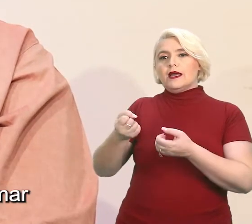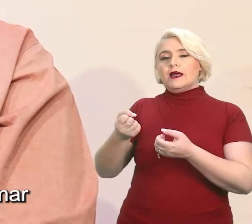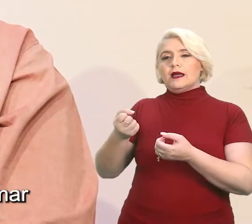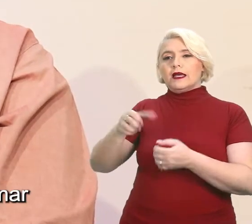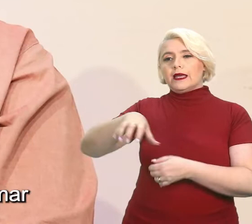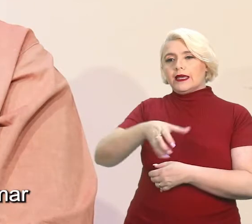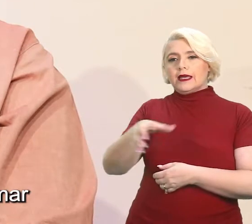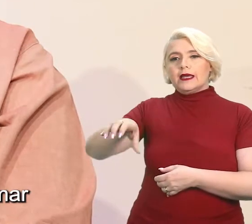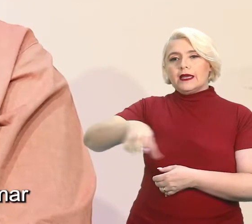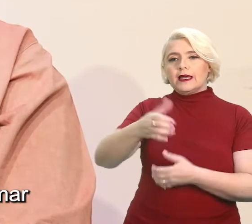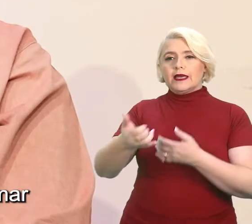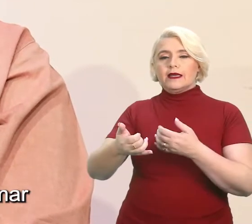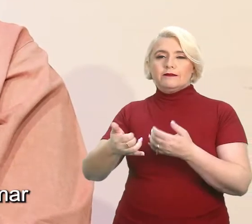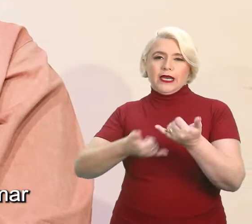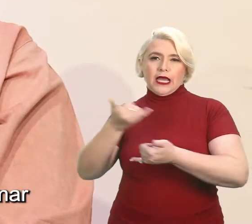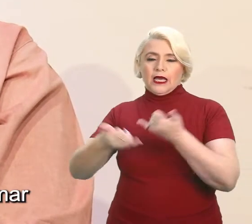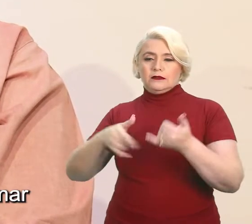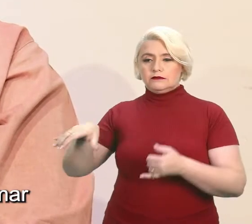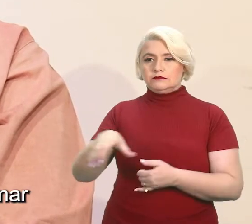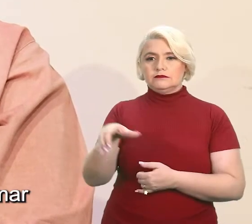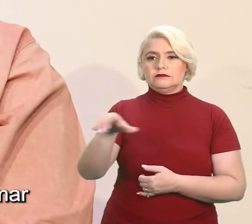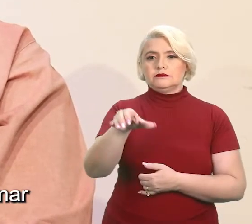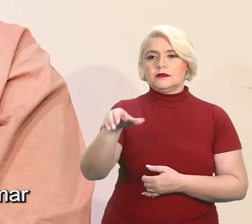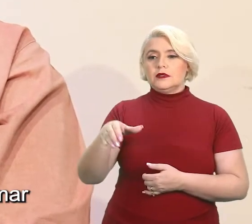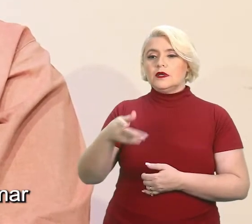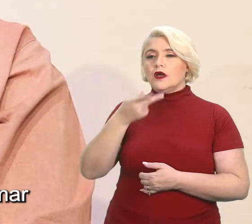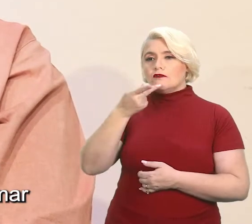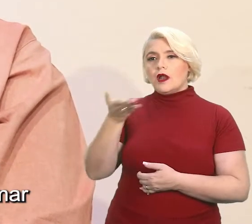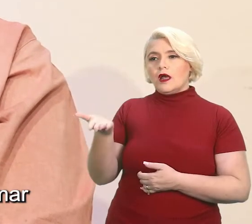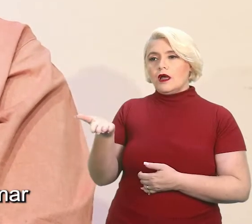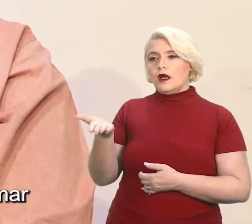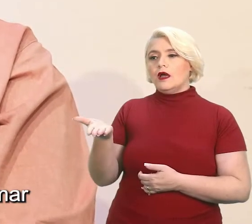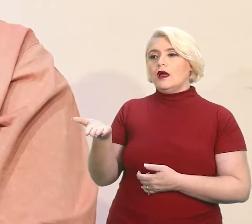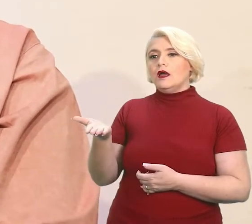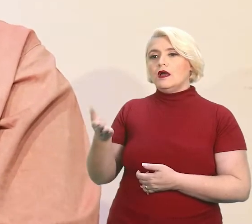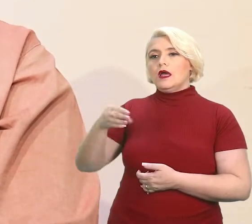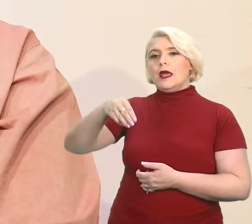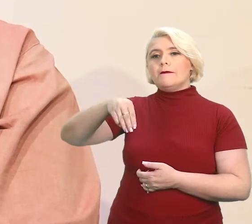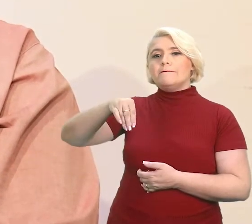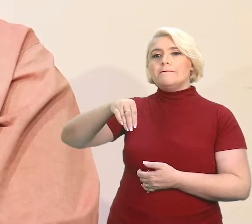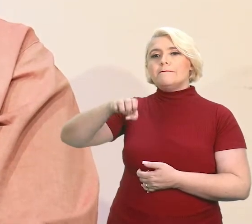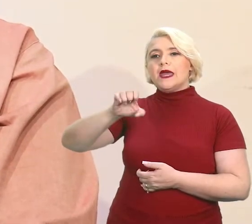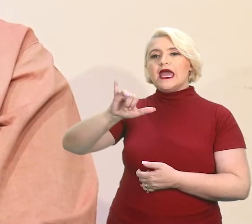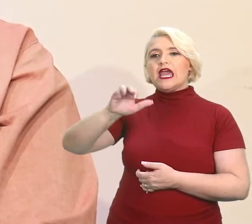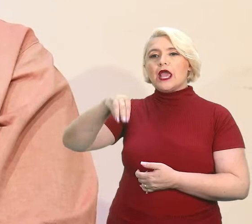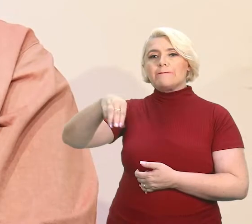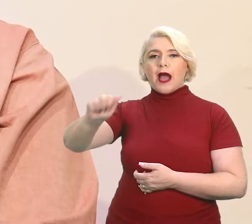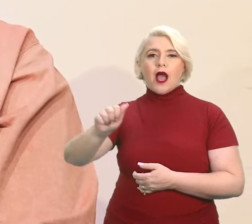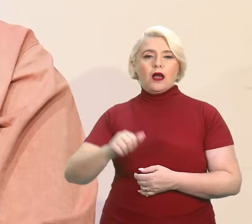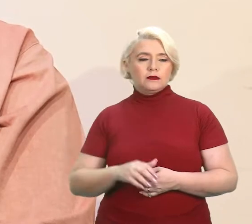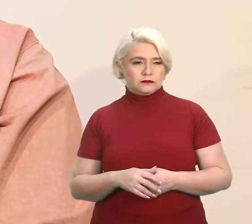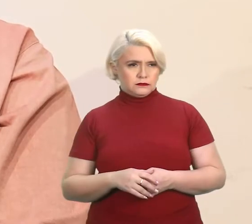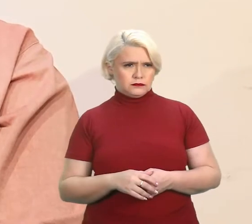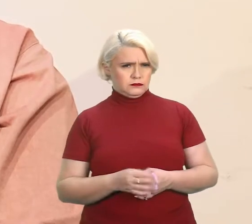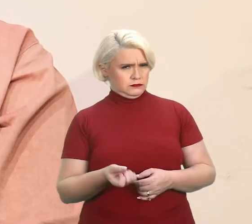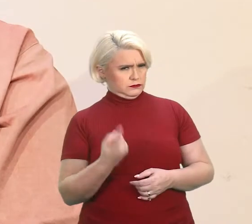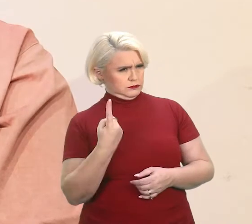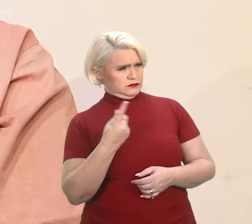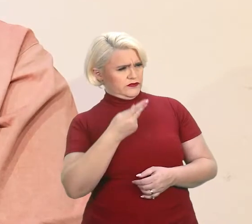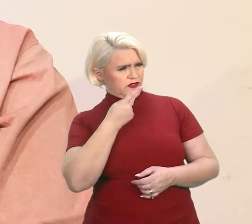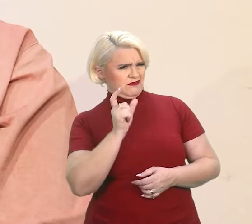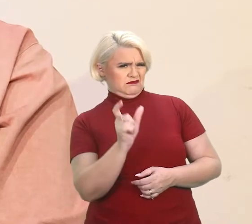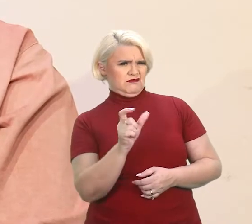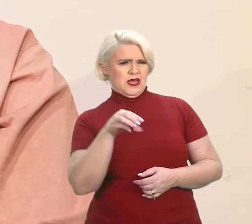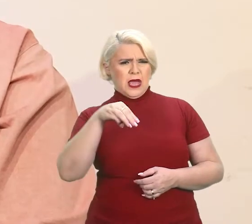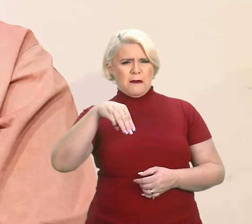estava assim na passagem, ele dizia assim para o meu sobrinho, Meimar. E ela, ué, por que ele tá falando